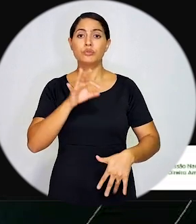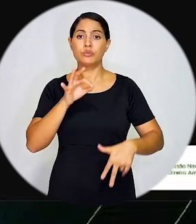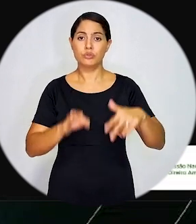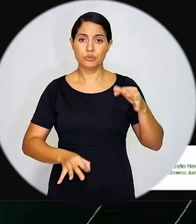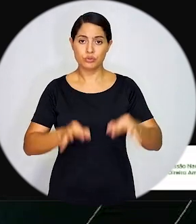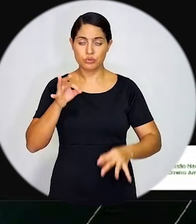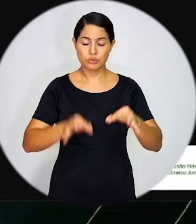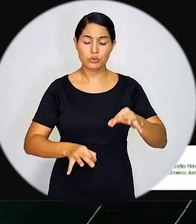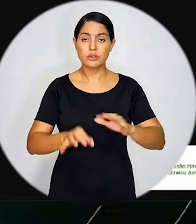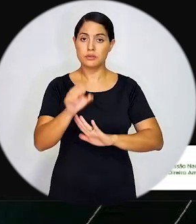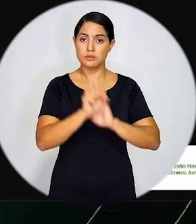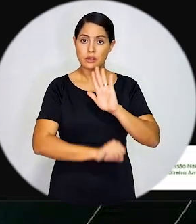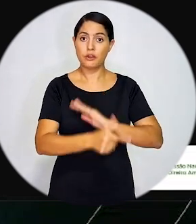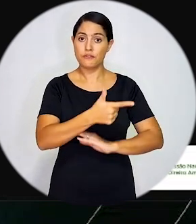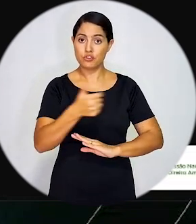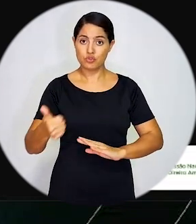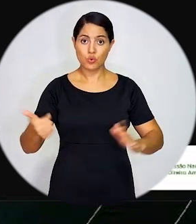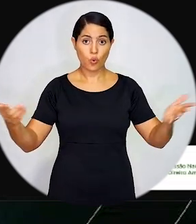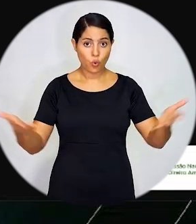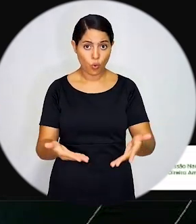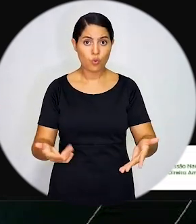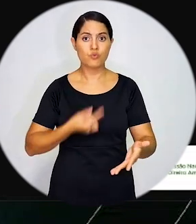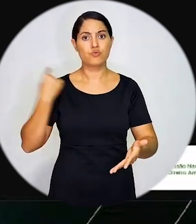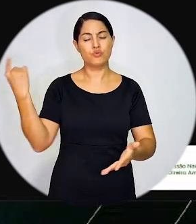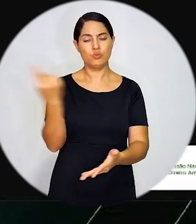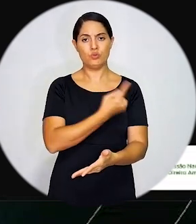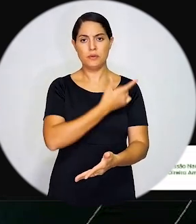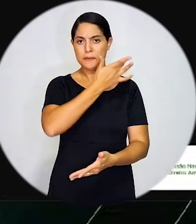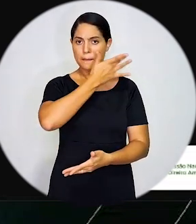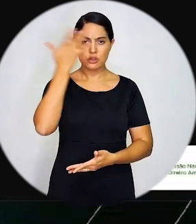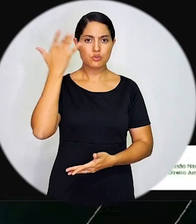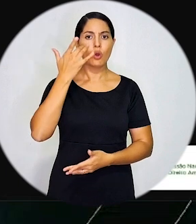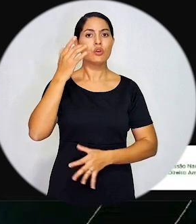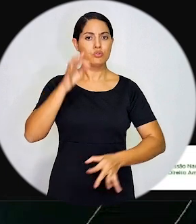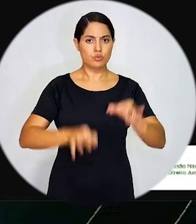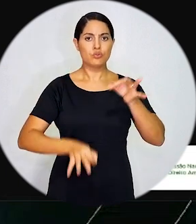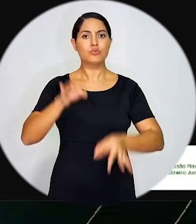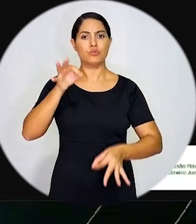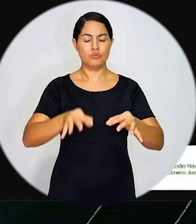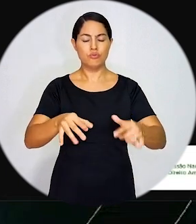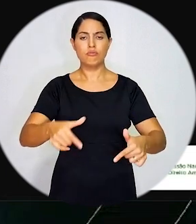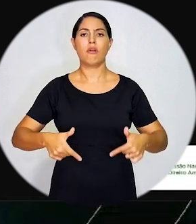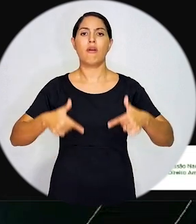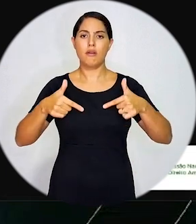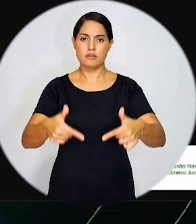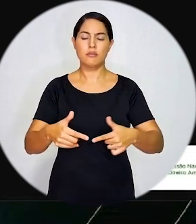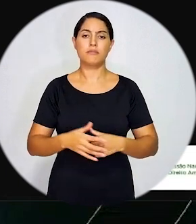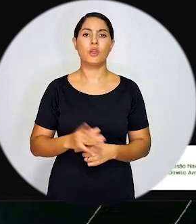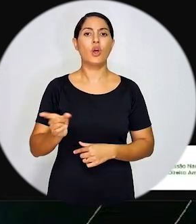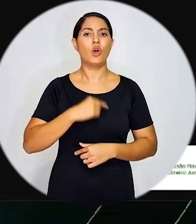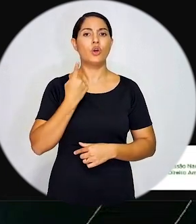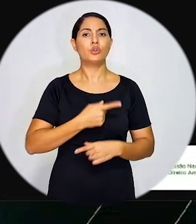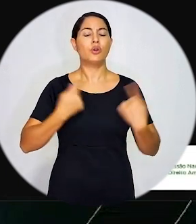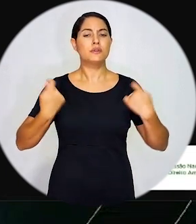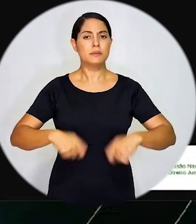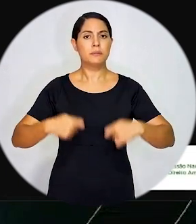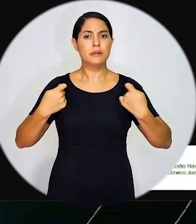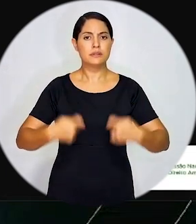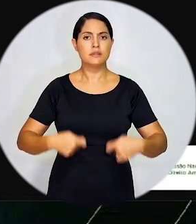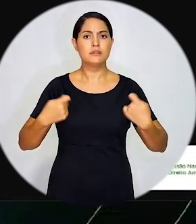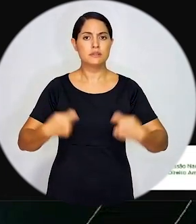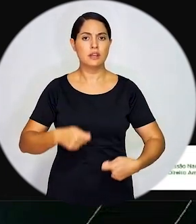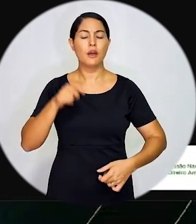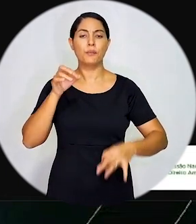século XXI. O jurista de hoje e nós, atores do sistema de justiça, devemos zelar